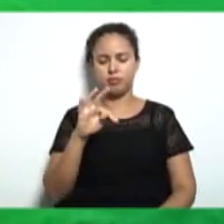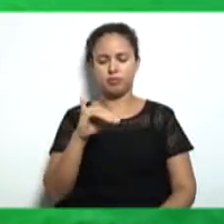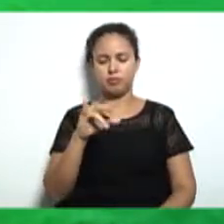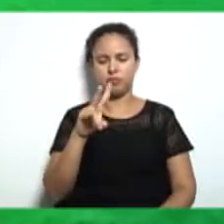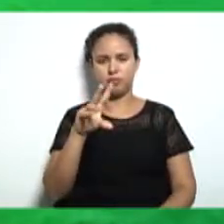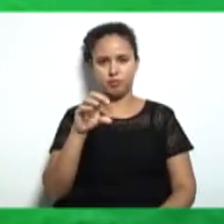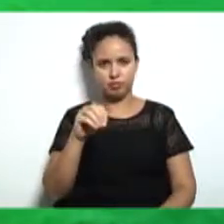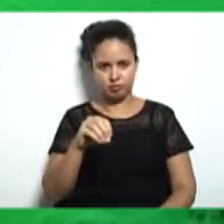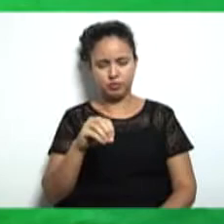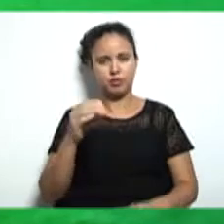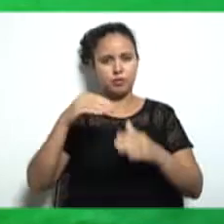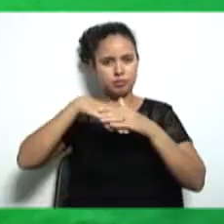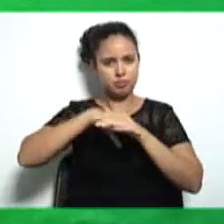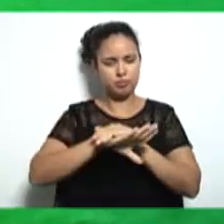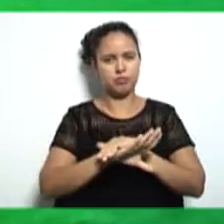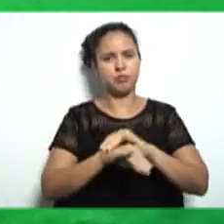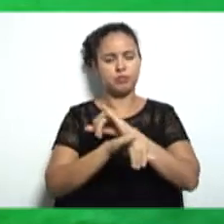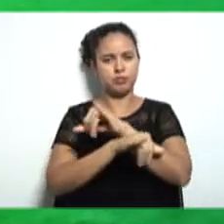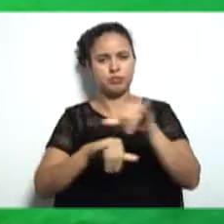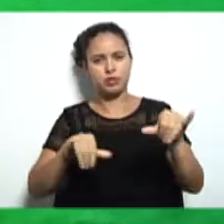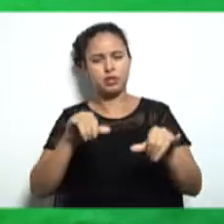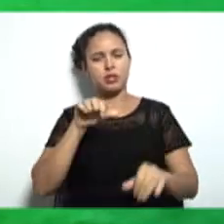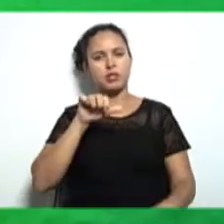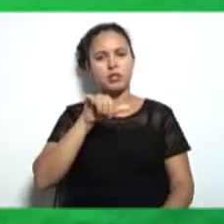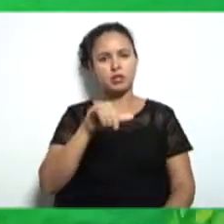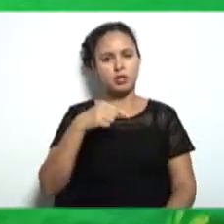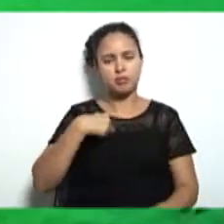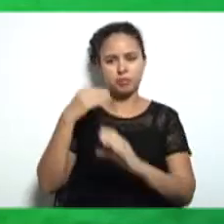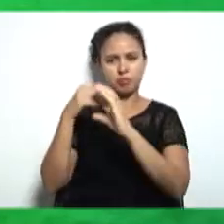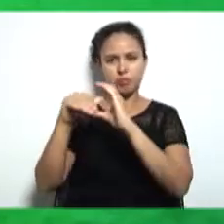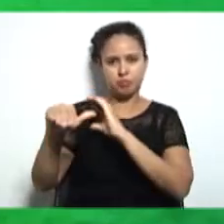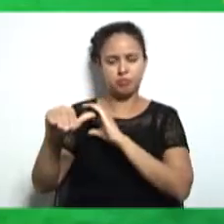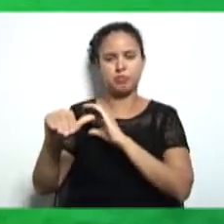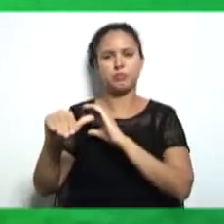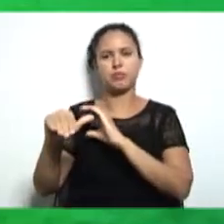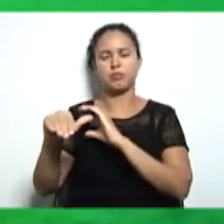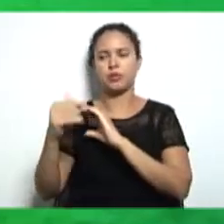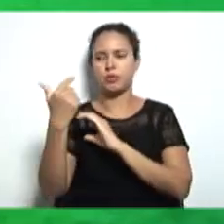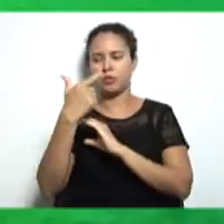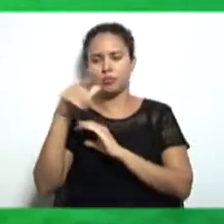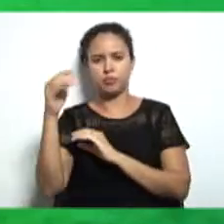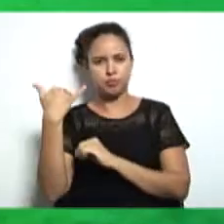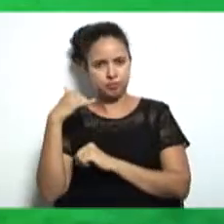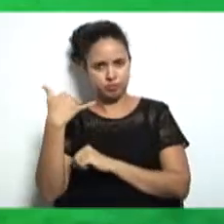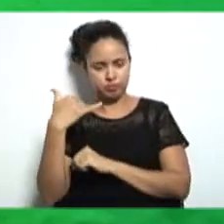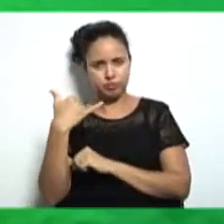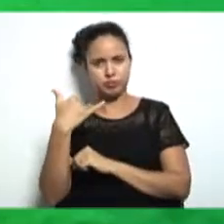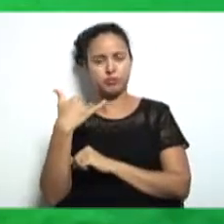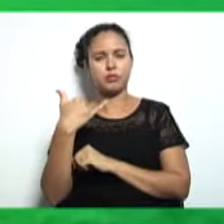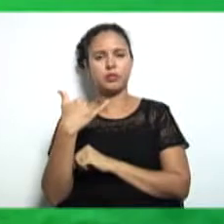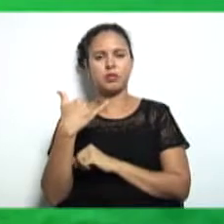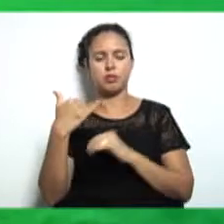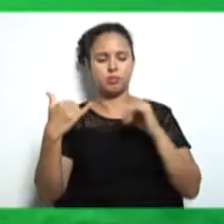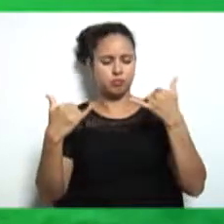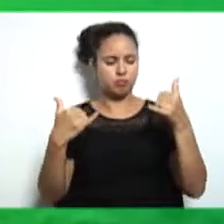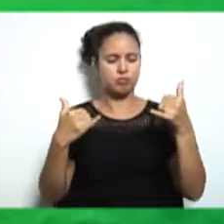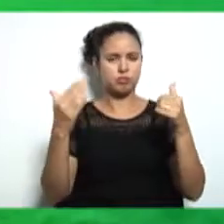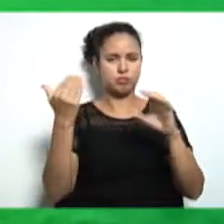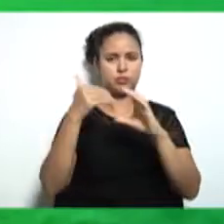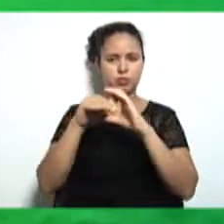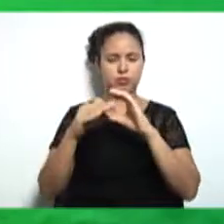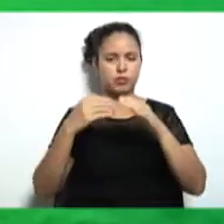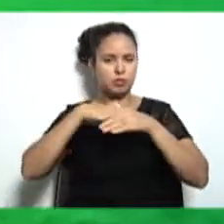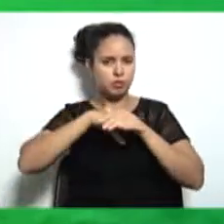armazenar também. Ou seja, se eu enviasse a mensagem para outro celular, o celular que eu estou enviando, ele